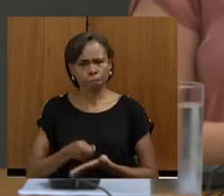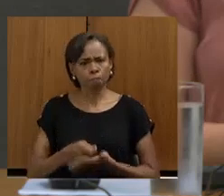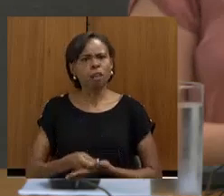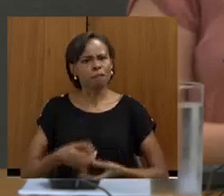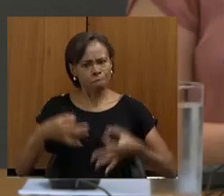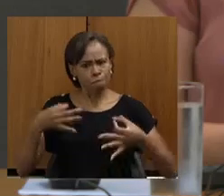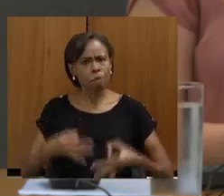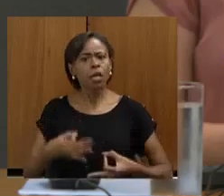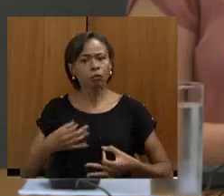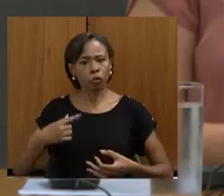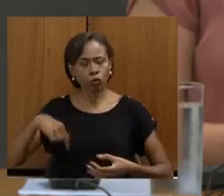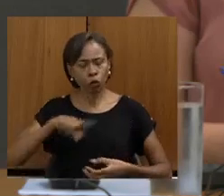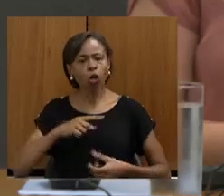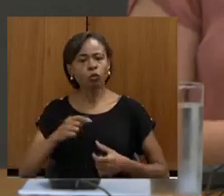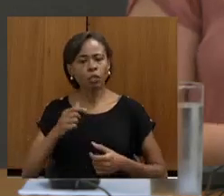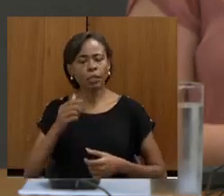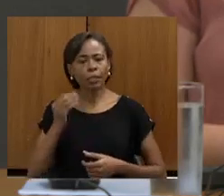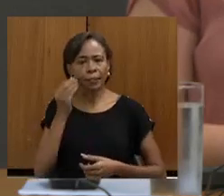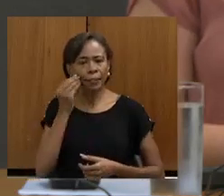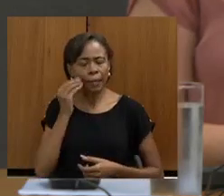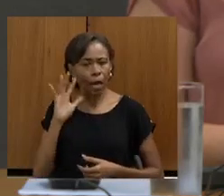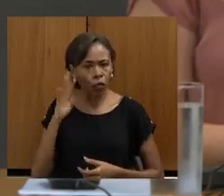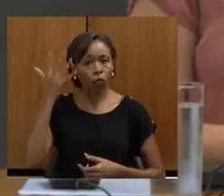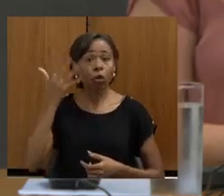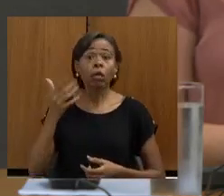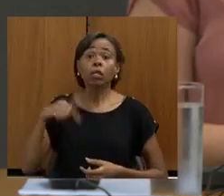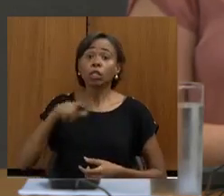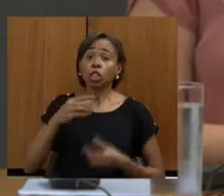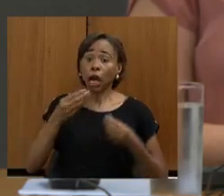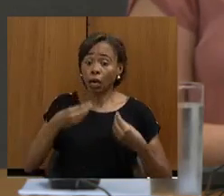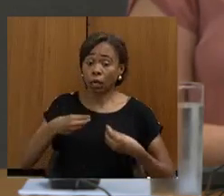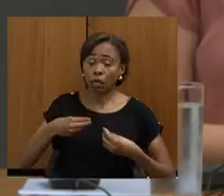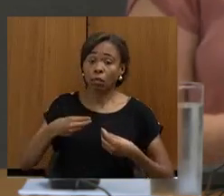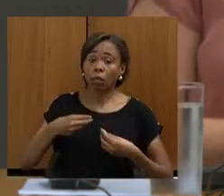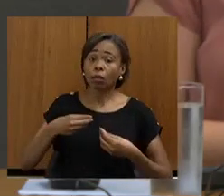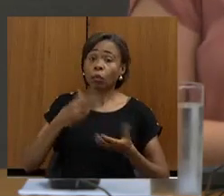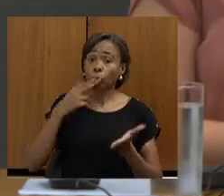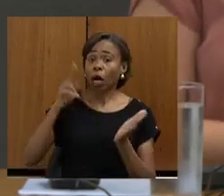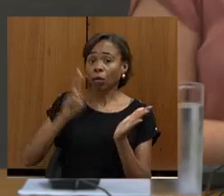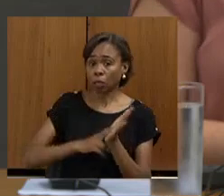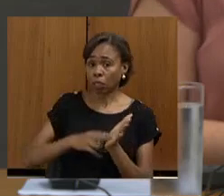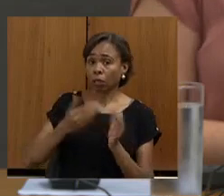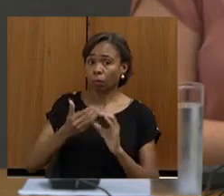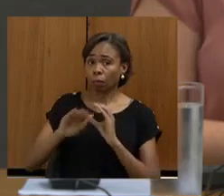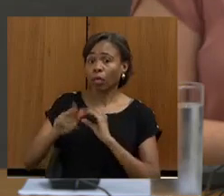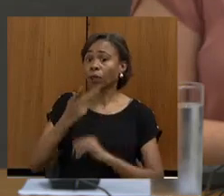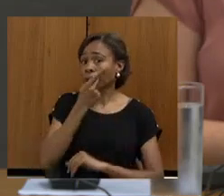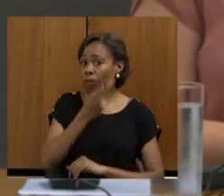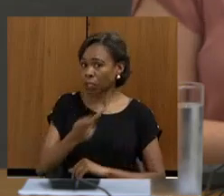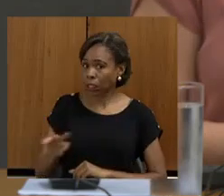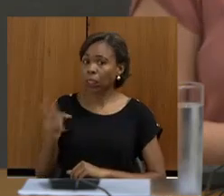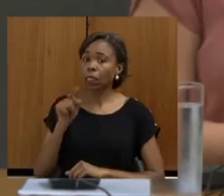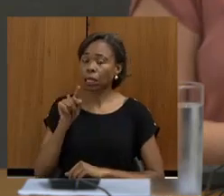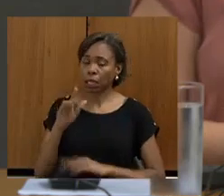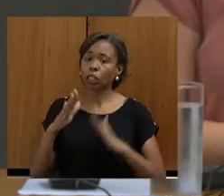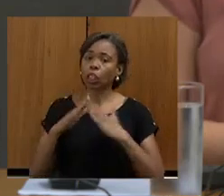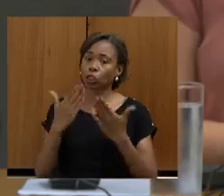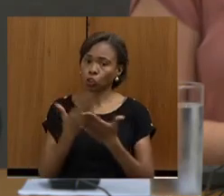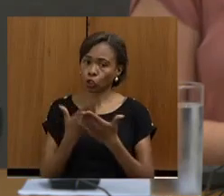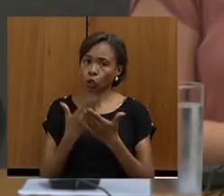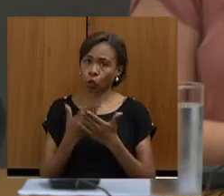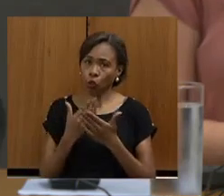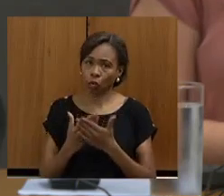situação. Eu já estou fazendo aqui agora um encaminhamento de uma visita técnica dessa comissão na escola São